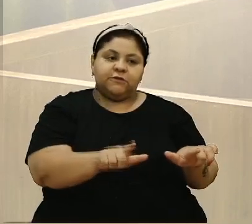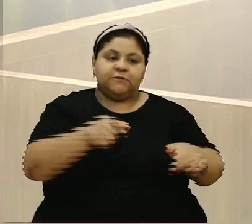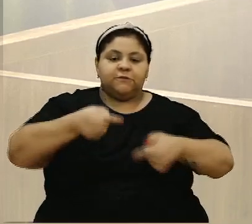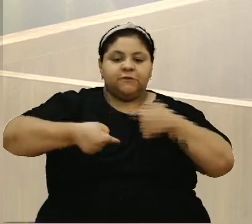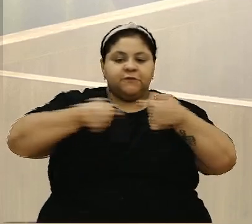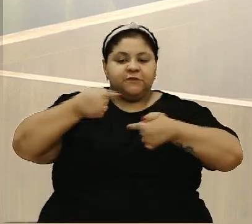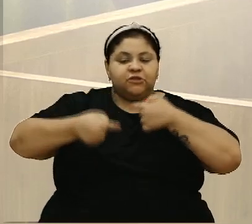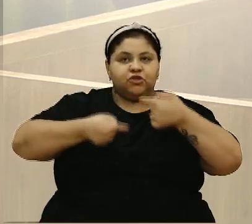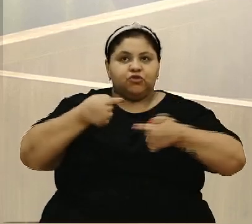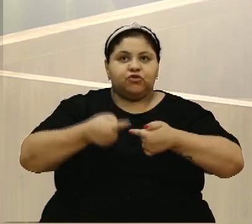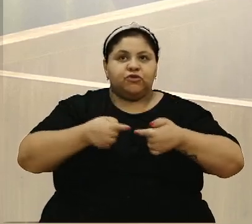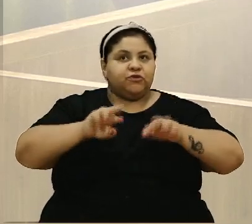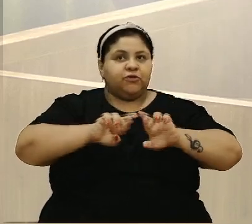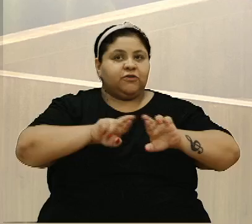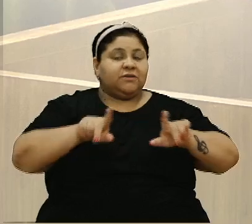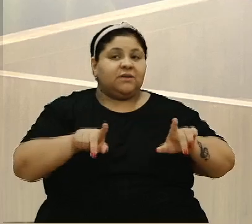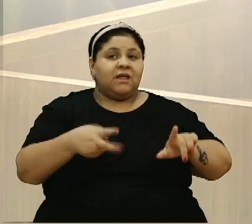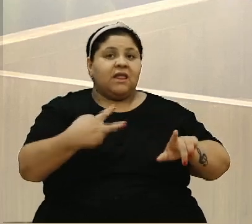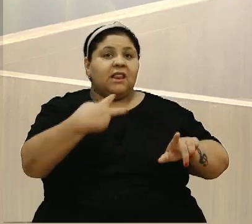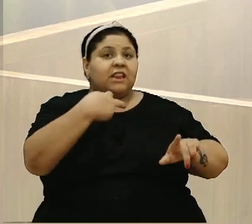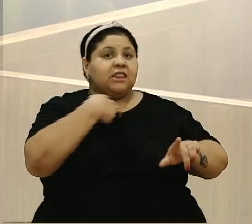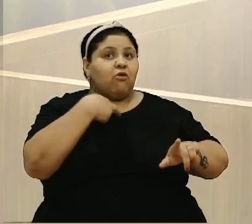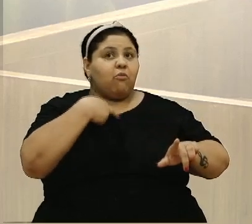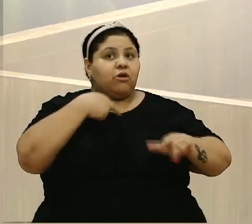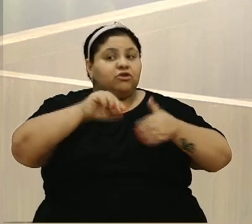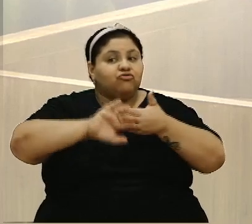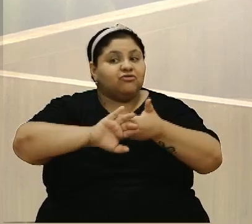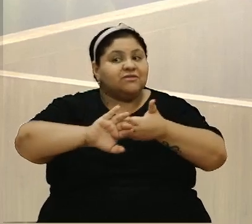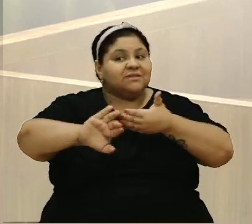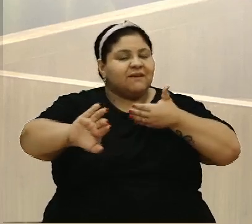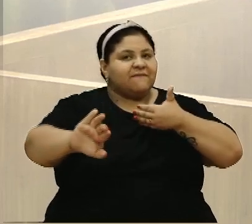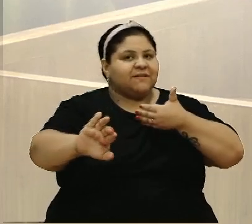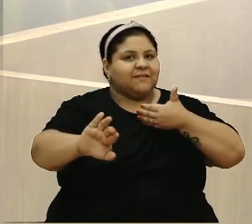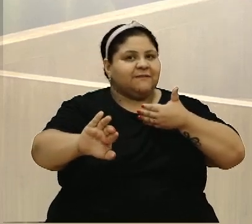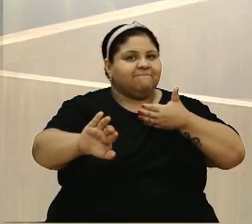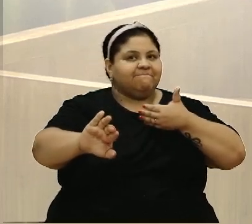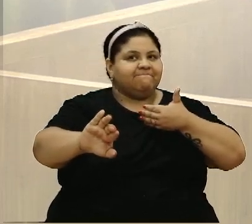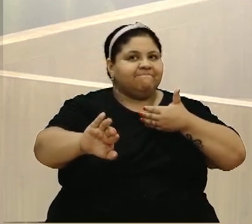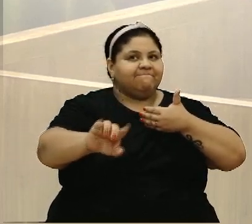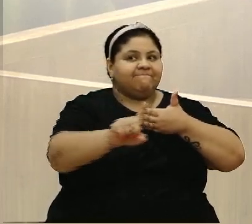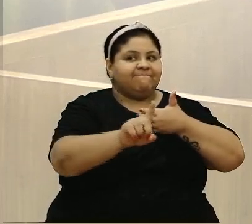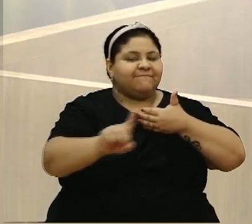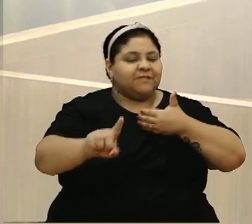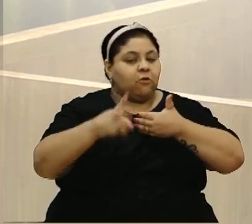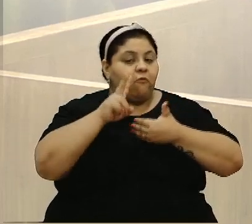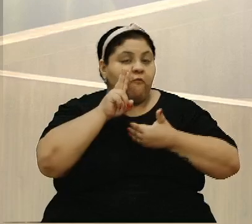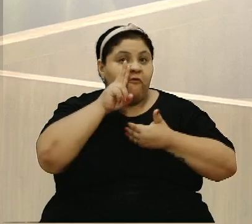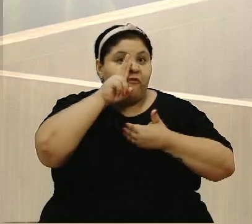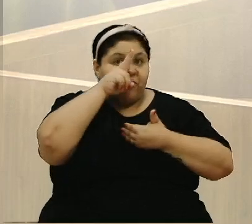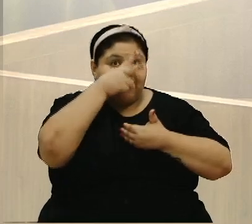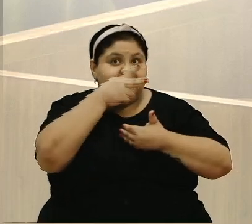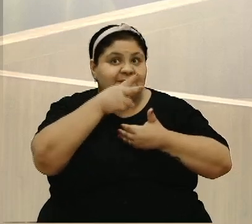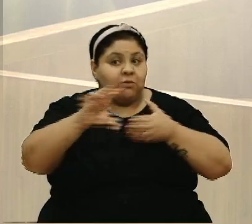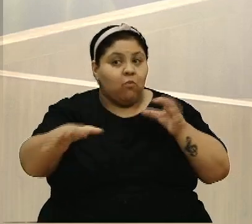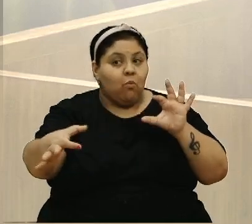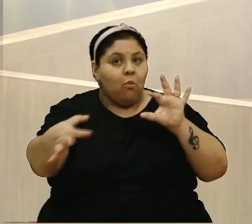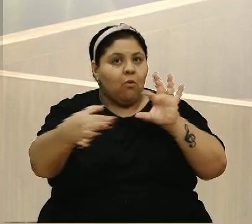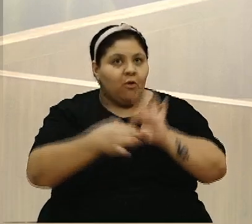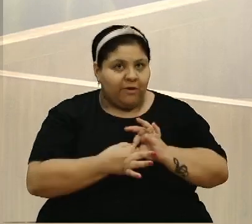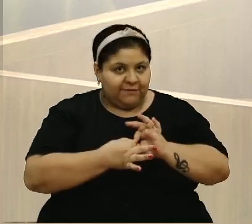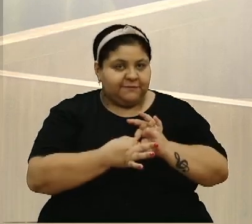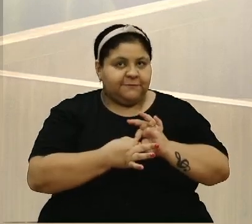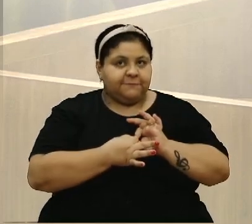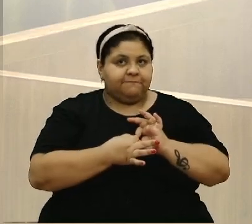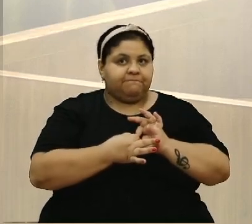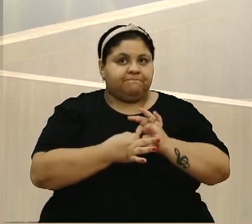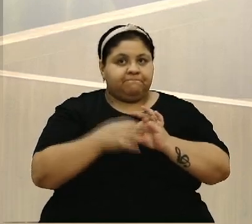e as diferenças não podem nos afastar, e sim nos fortalecer. Que esse